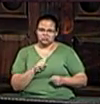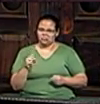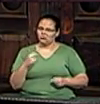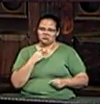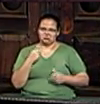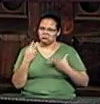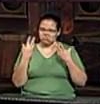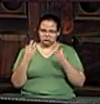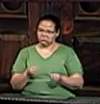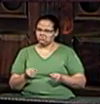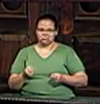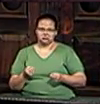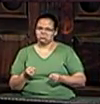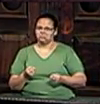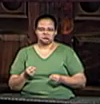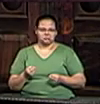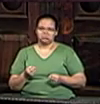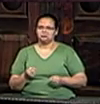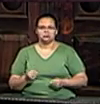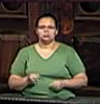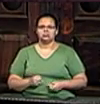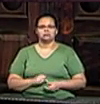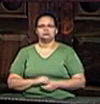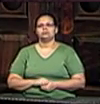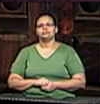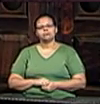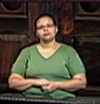Não podemos.